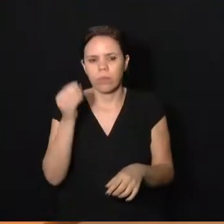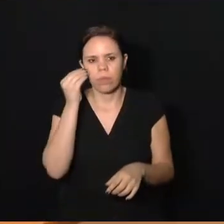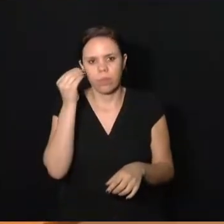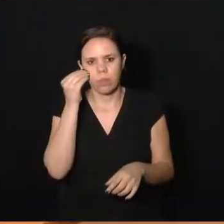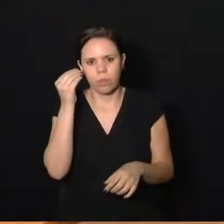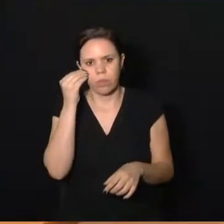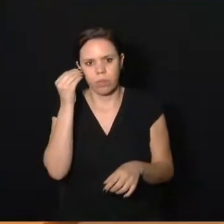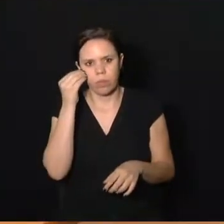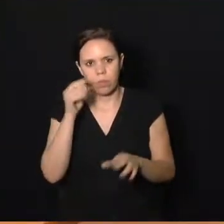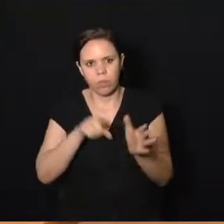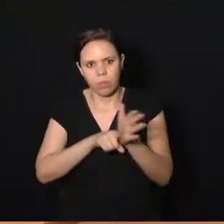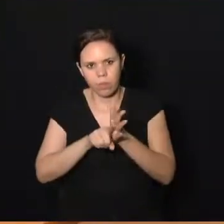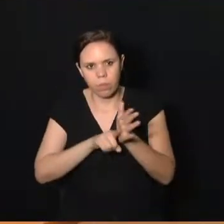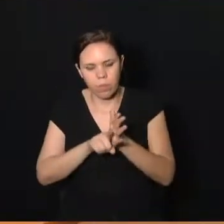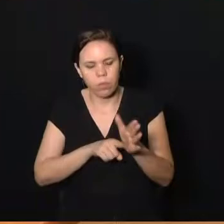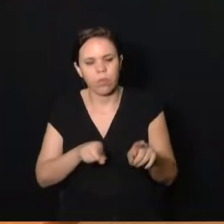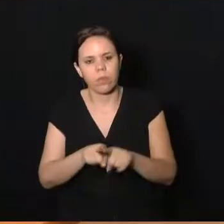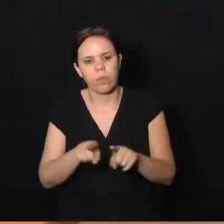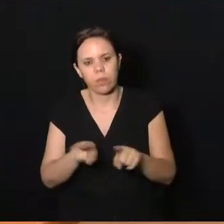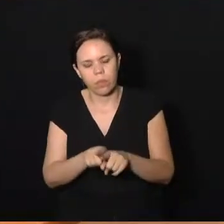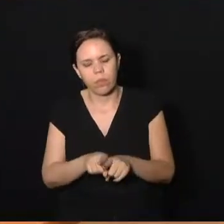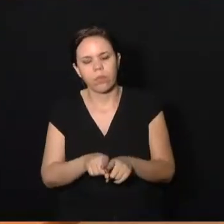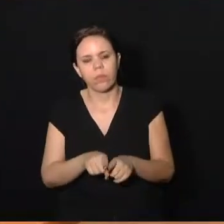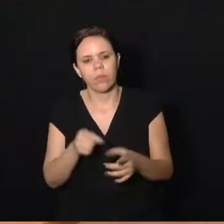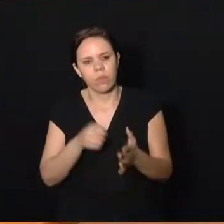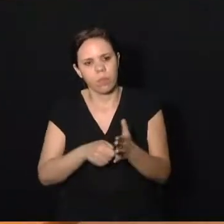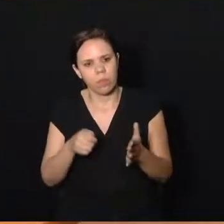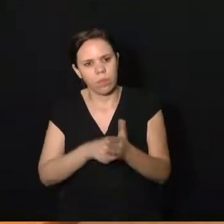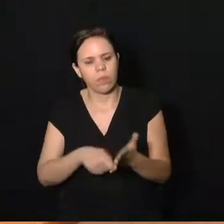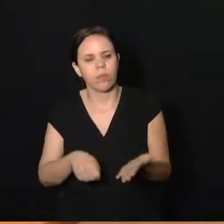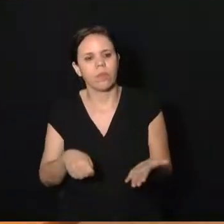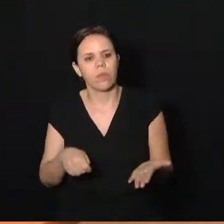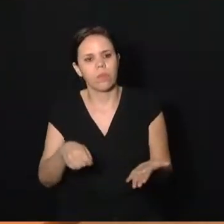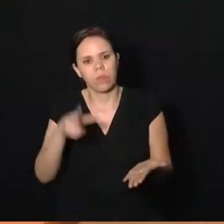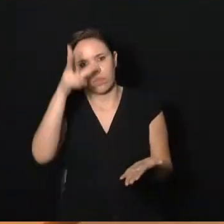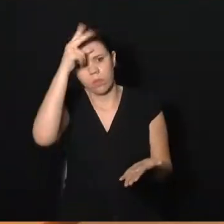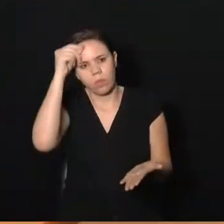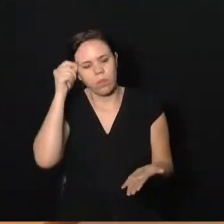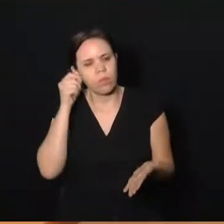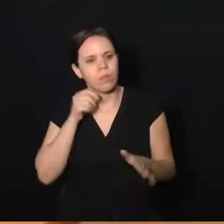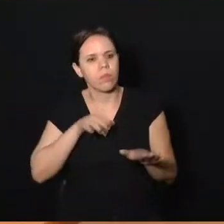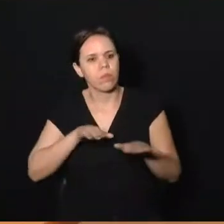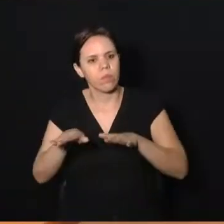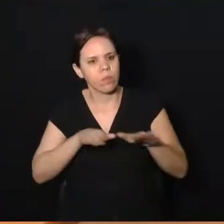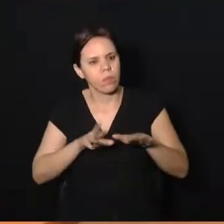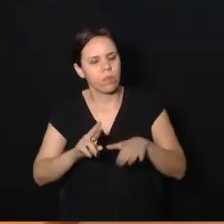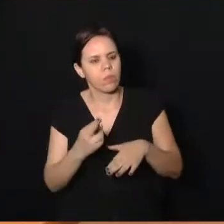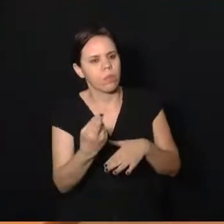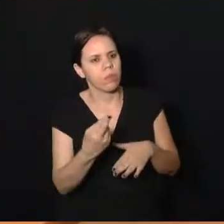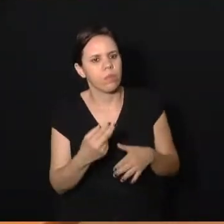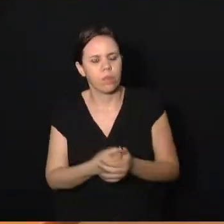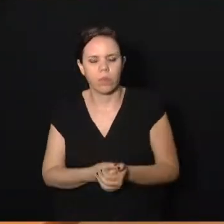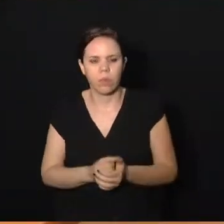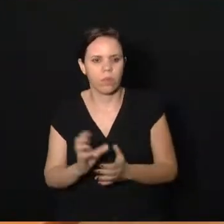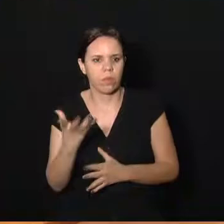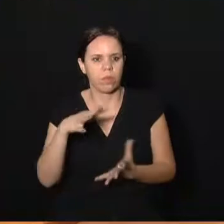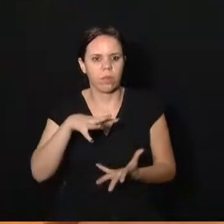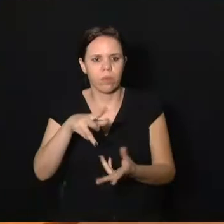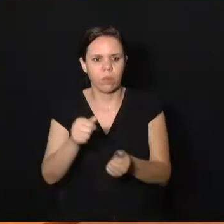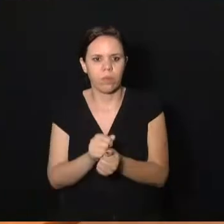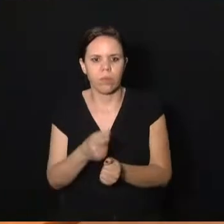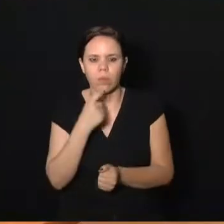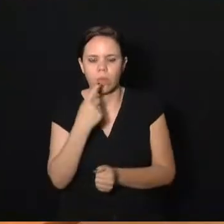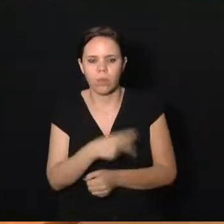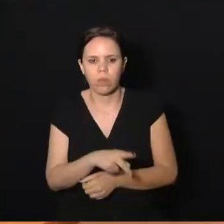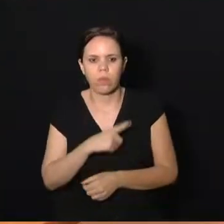experimentação de políticas públicas, de soluções em mobilidade, que acontecem no mundo todo, e